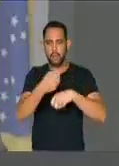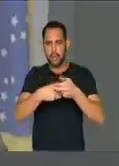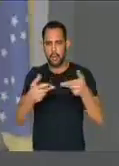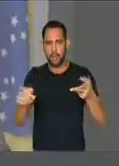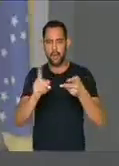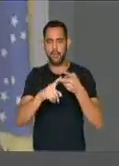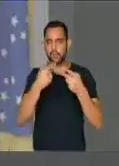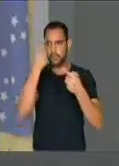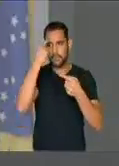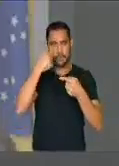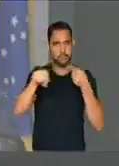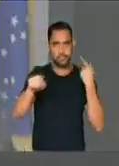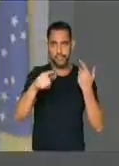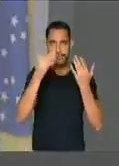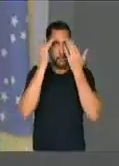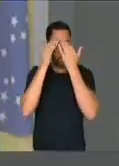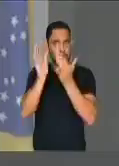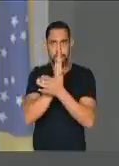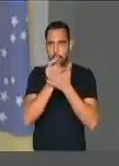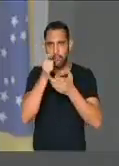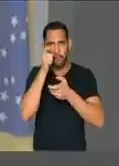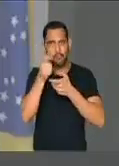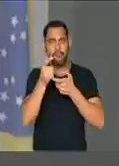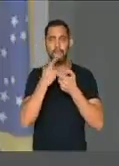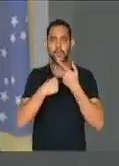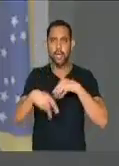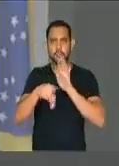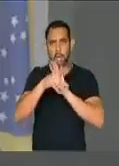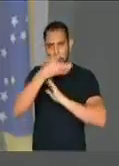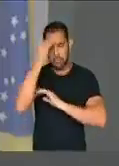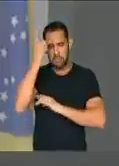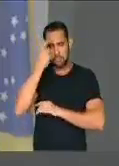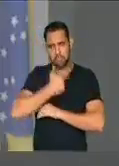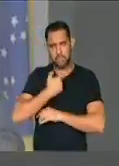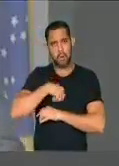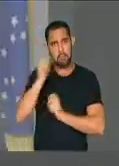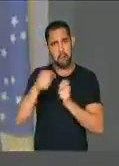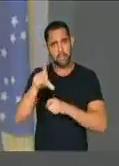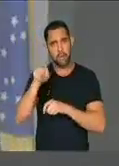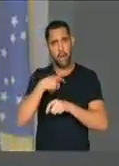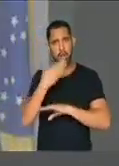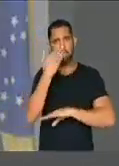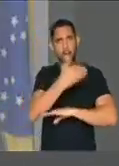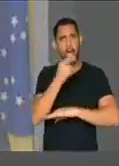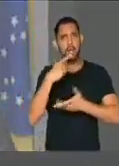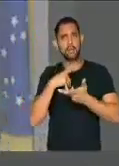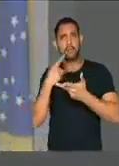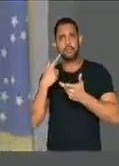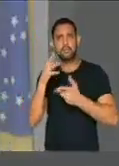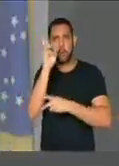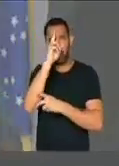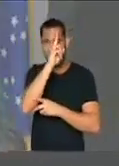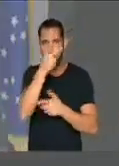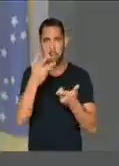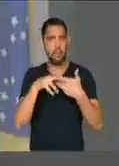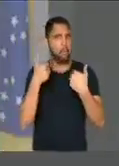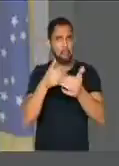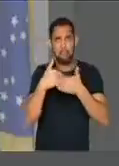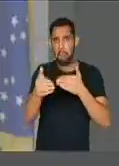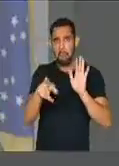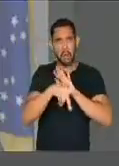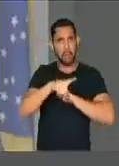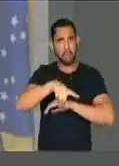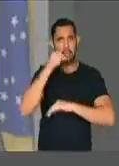mercado, desrespeitando a vontade do consumidor de escolher que tipo de transporte ele vai utilizar. E este mesmo projeto